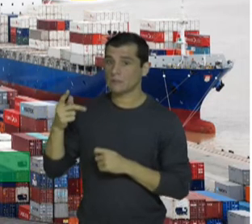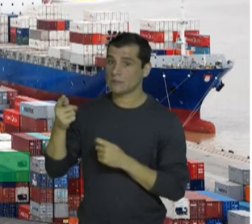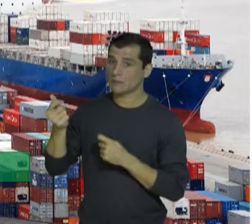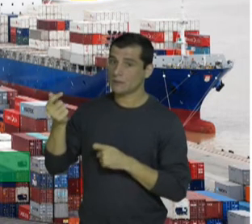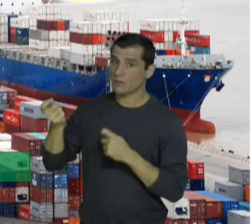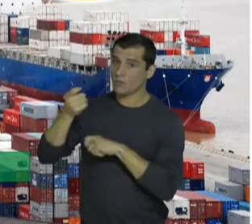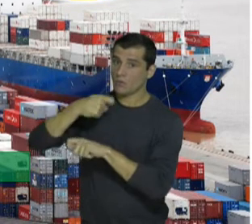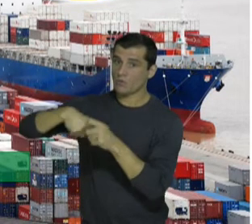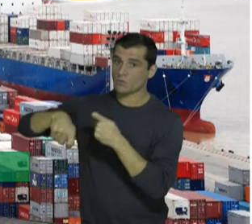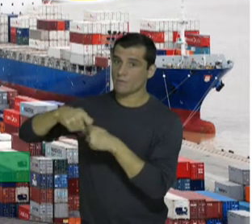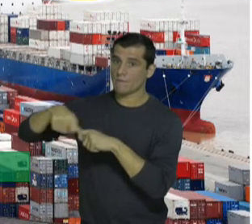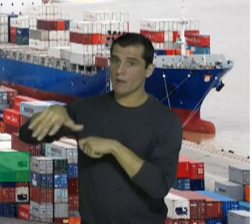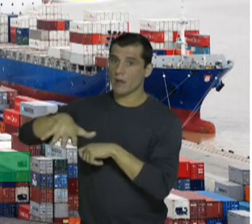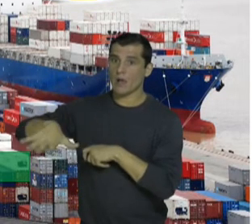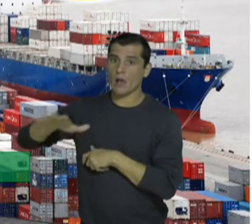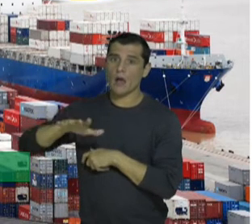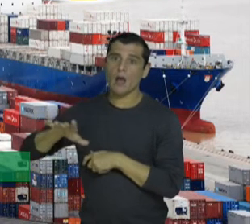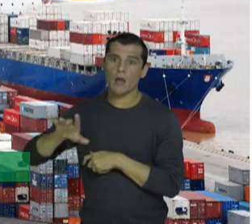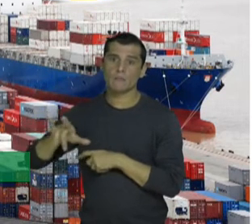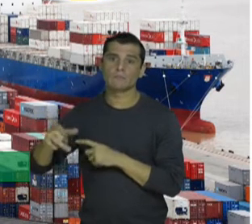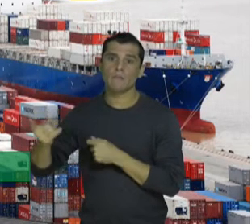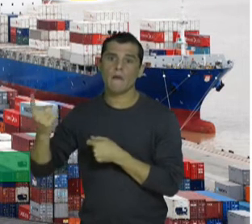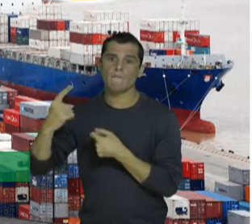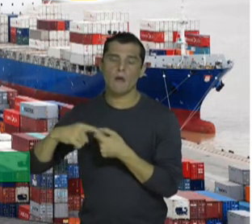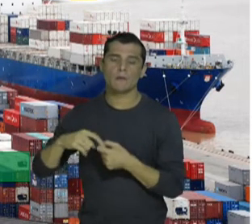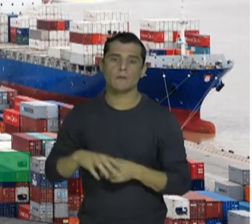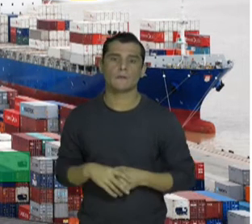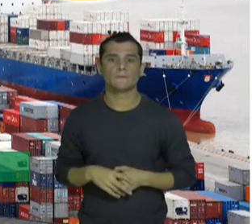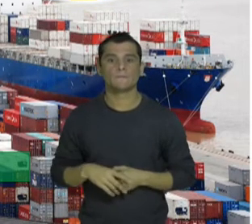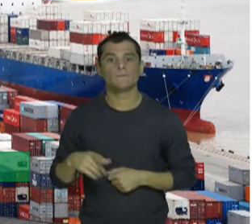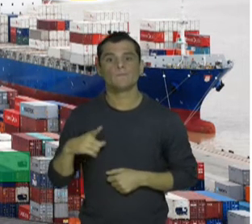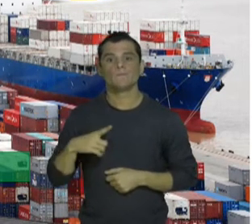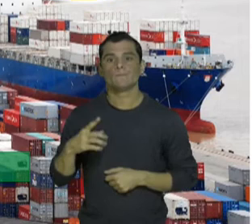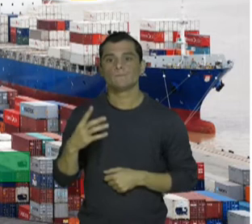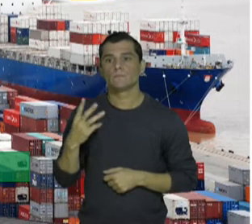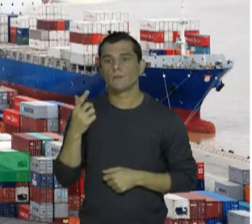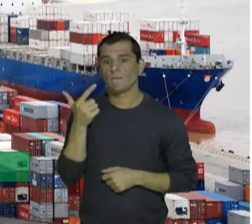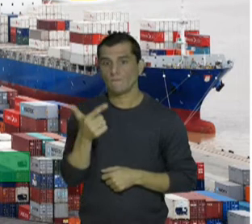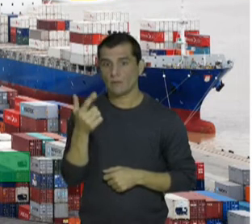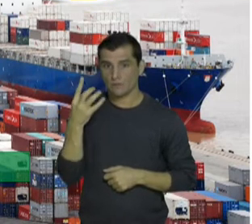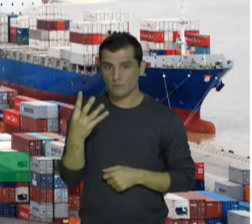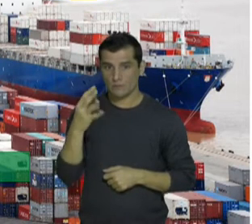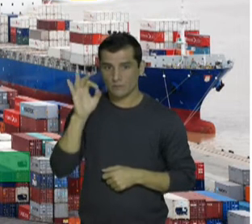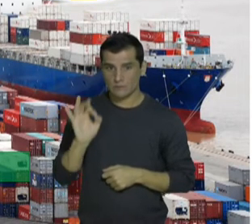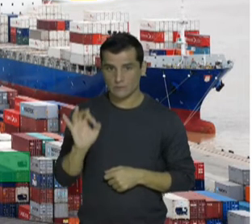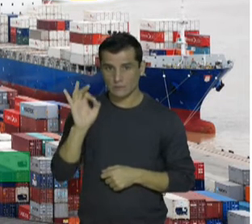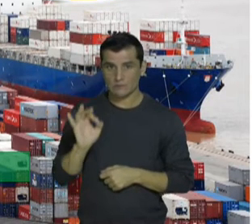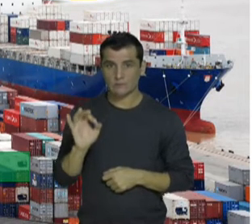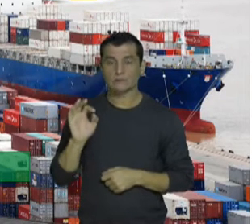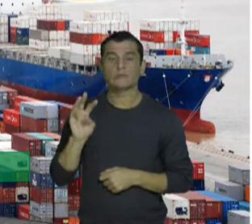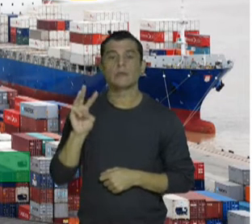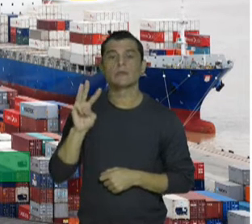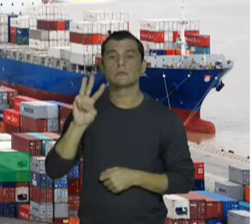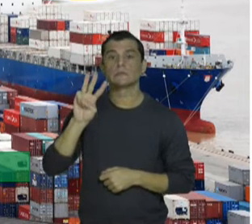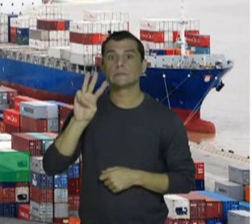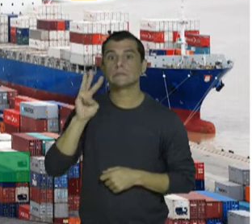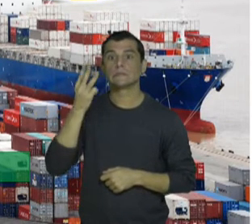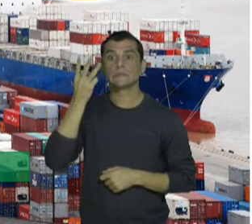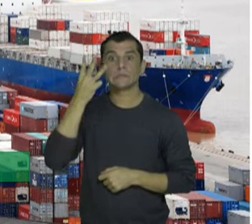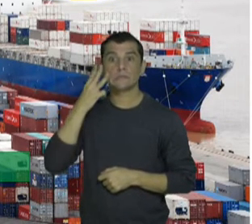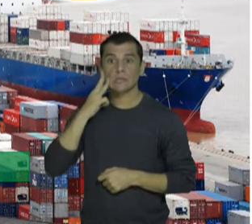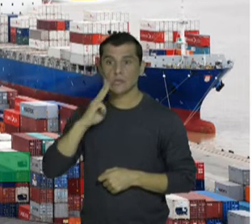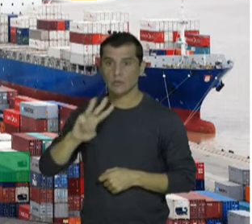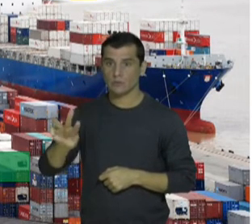nós estamos falando em 24,3 trilhões de dólares em